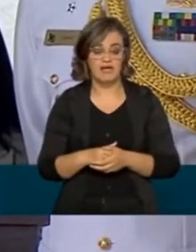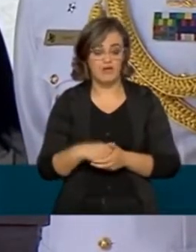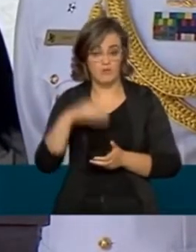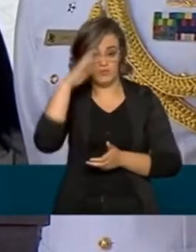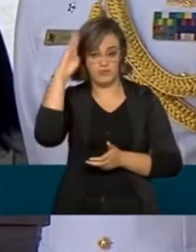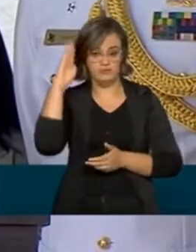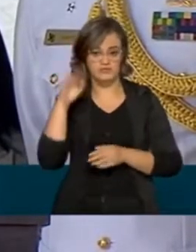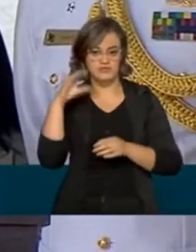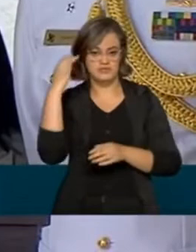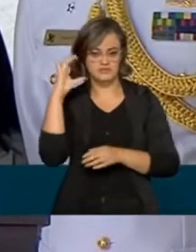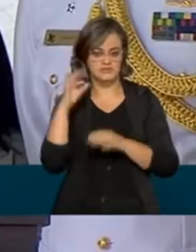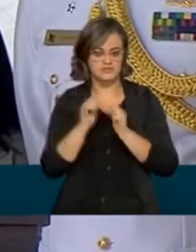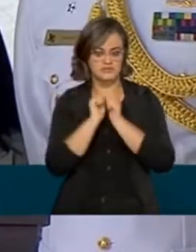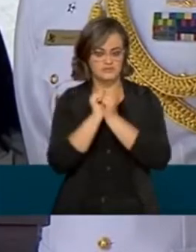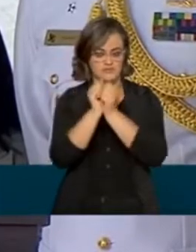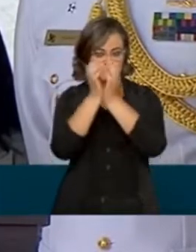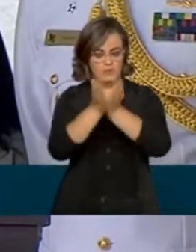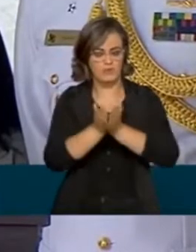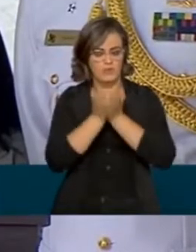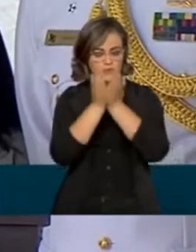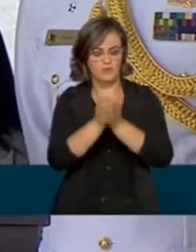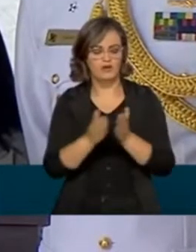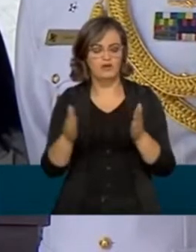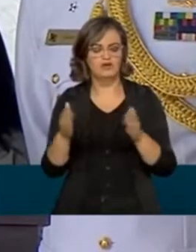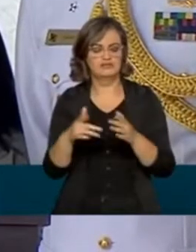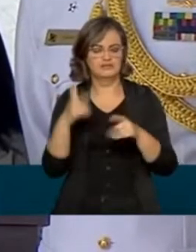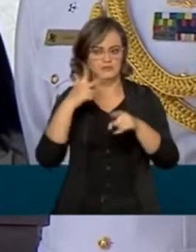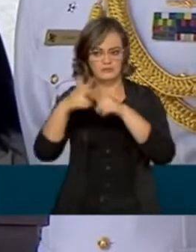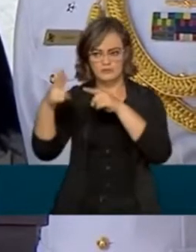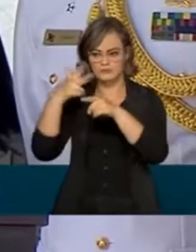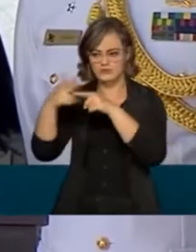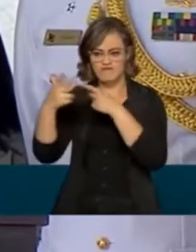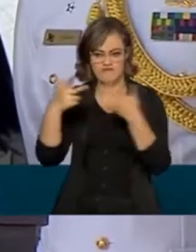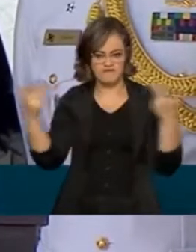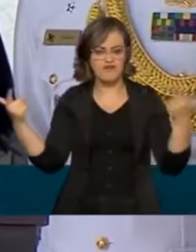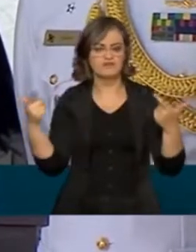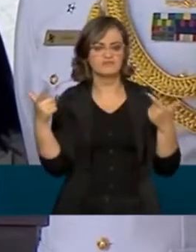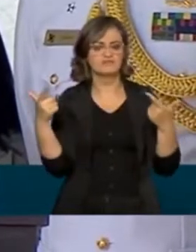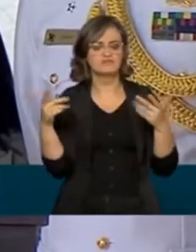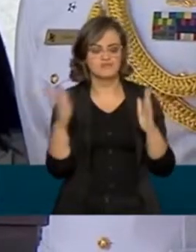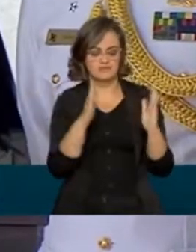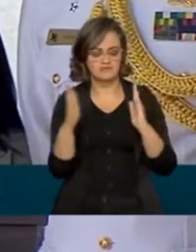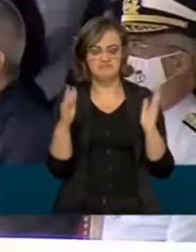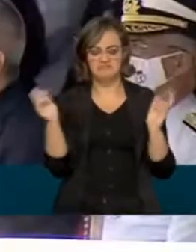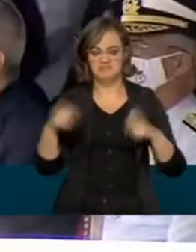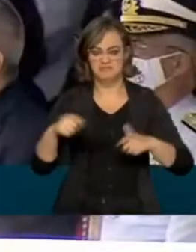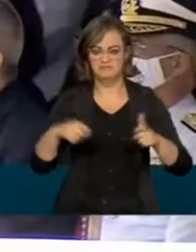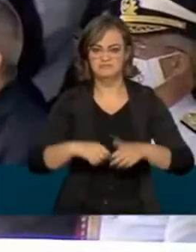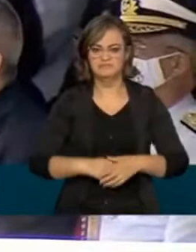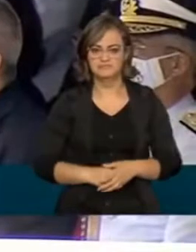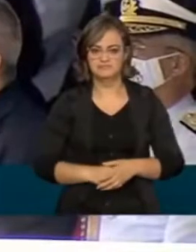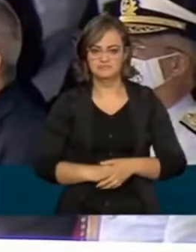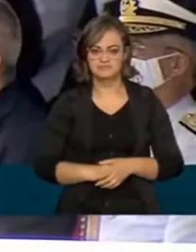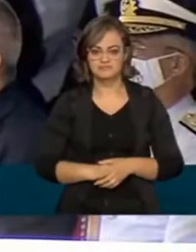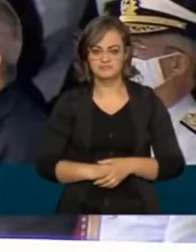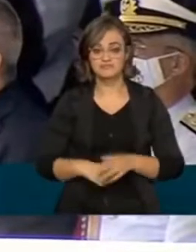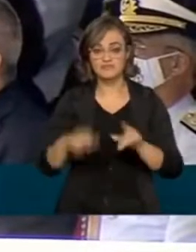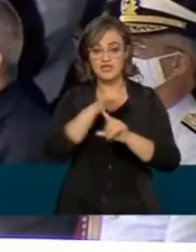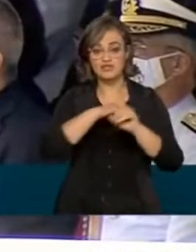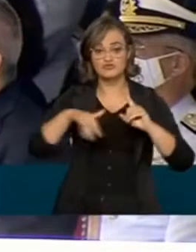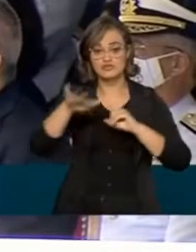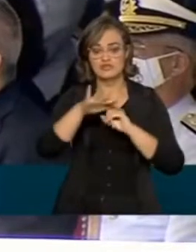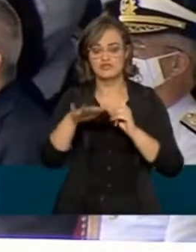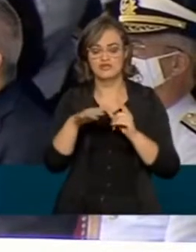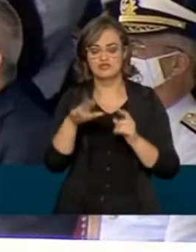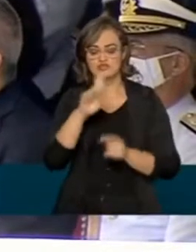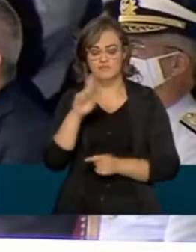por navegar junto com a Força Naval, importantes conquistas foram obtidas nesse período. À Sociedade Amigos da